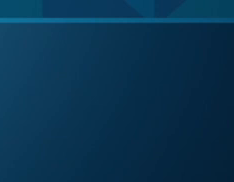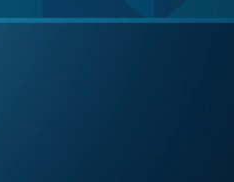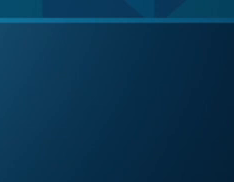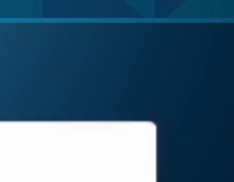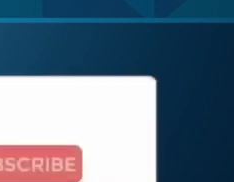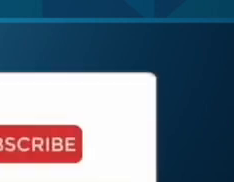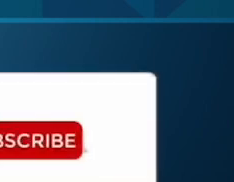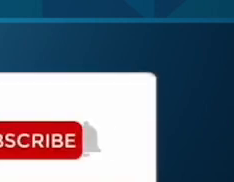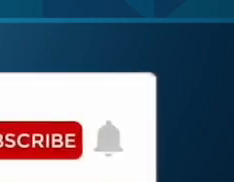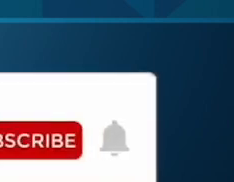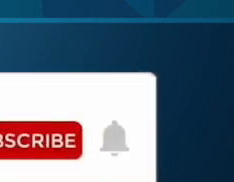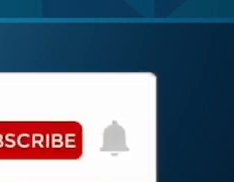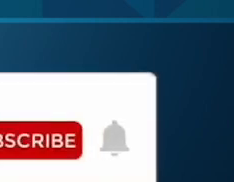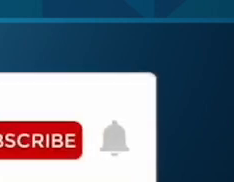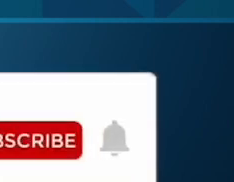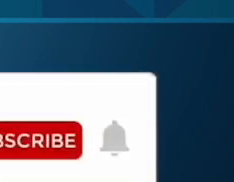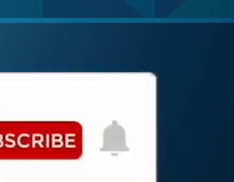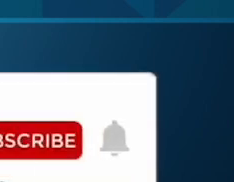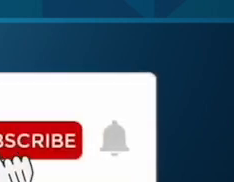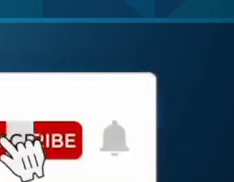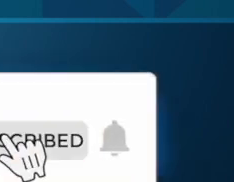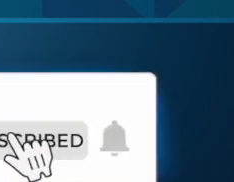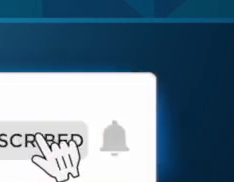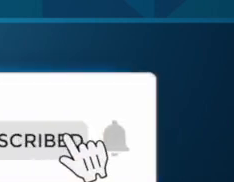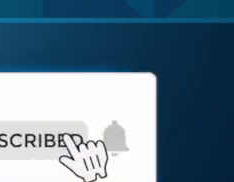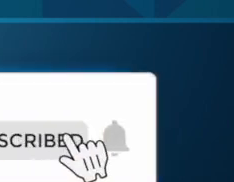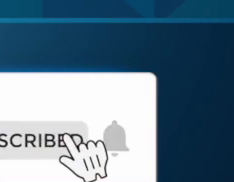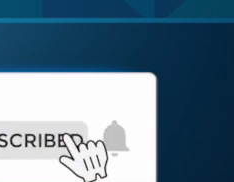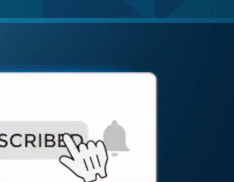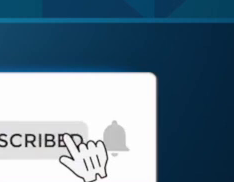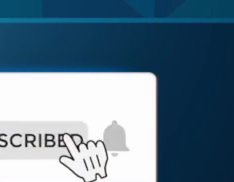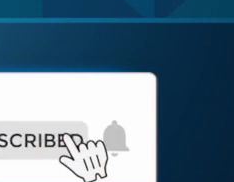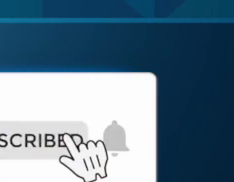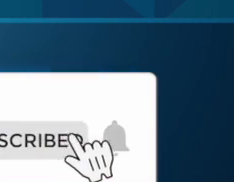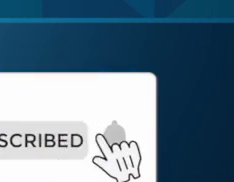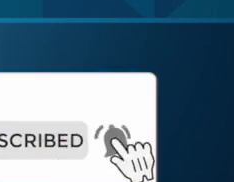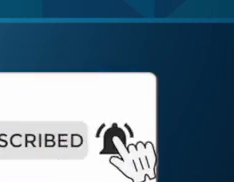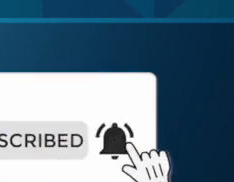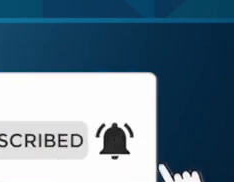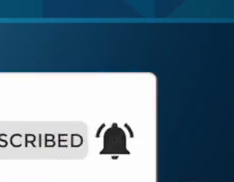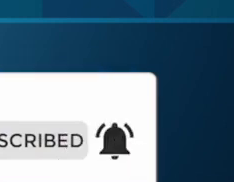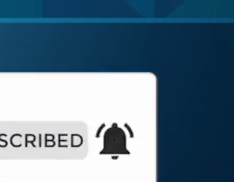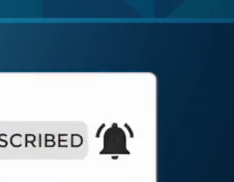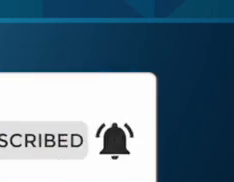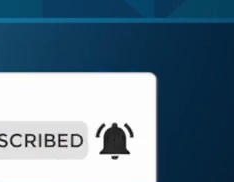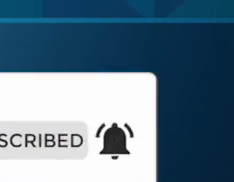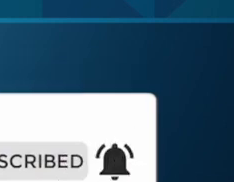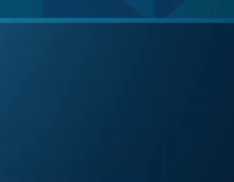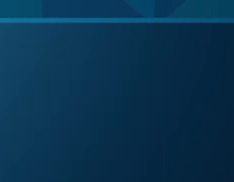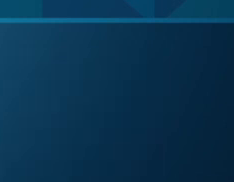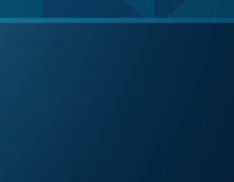informação factuais não atuais, que te haluha inscreva e ha canal RTTL, ha nehan botão